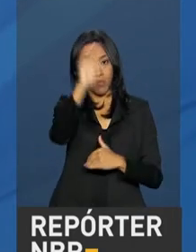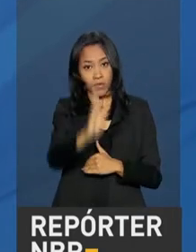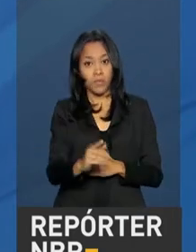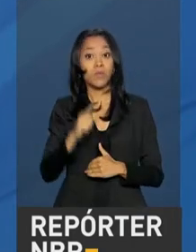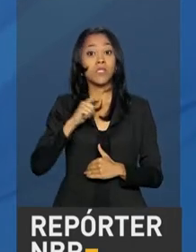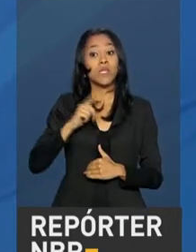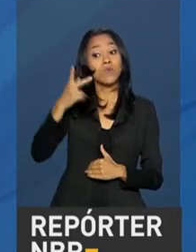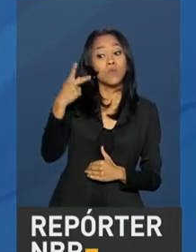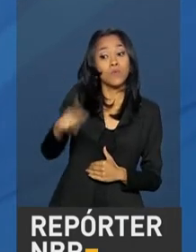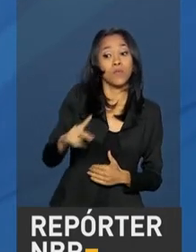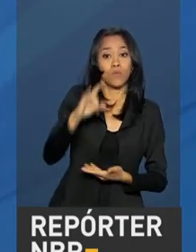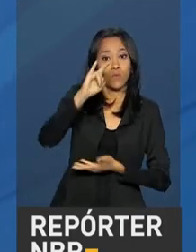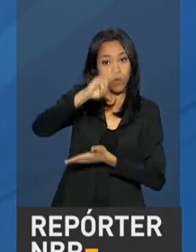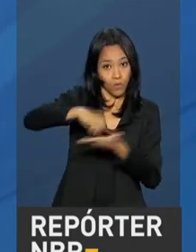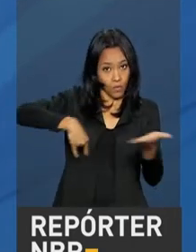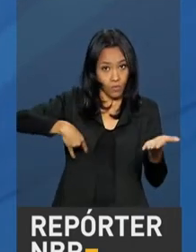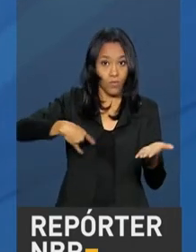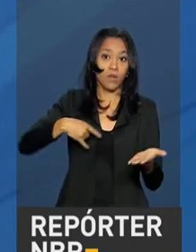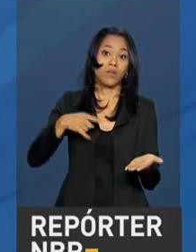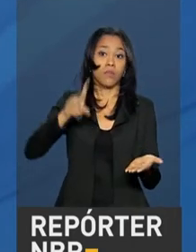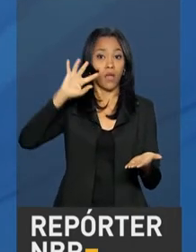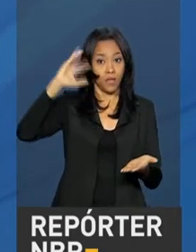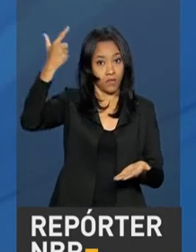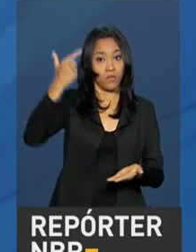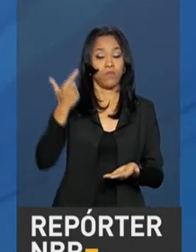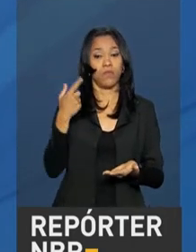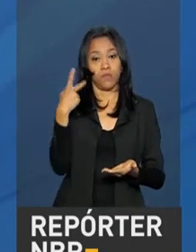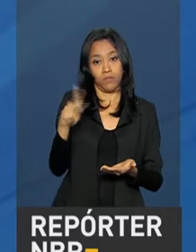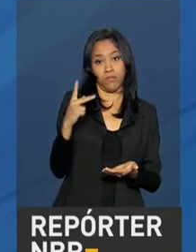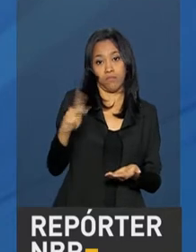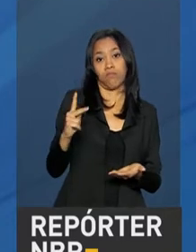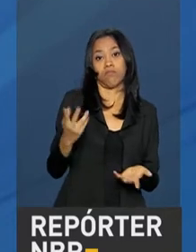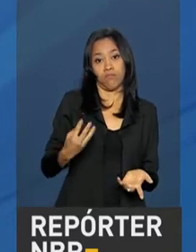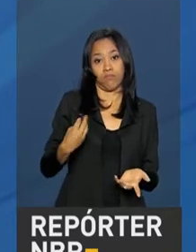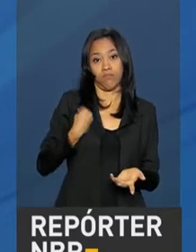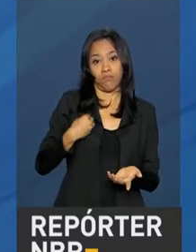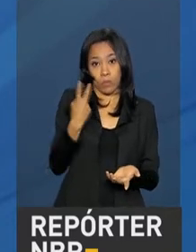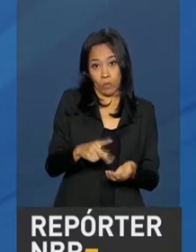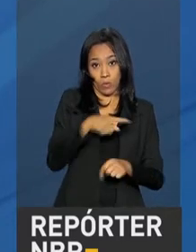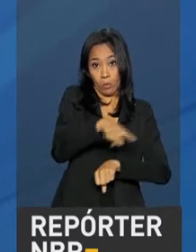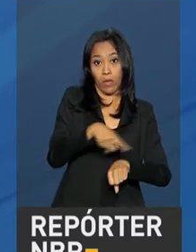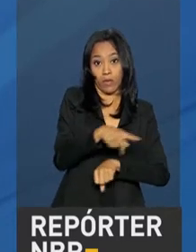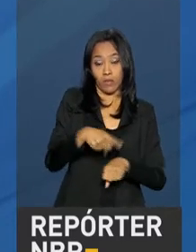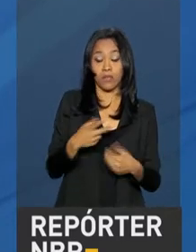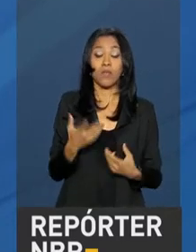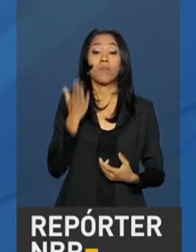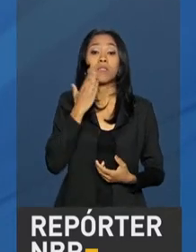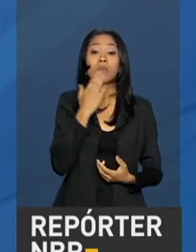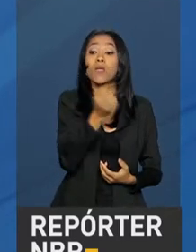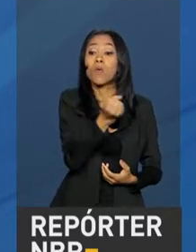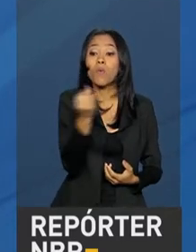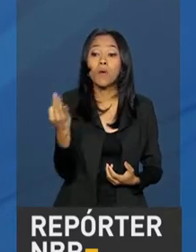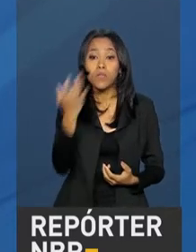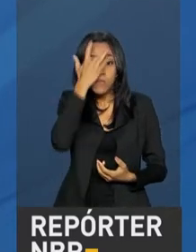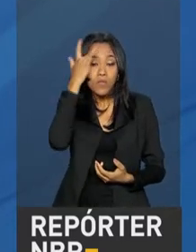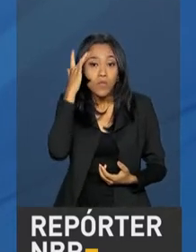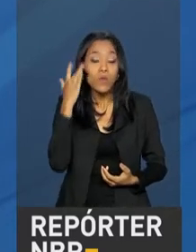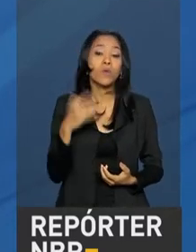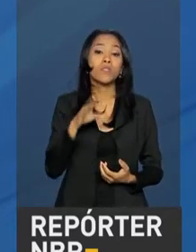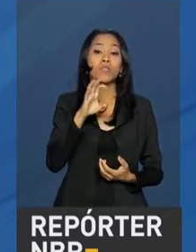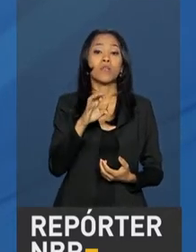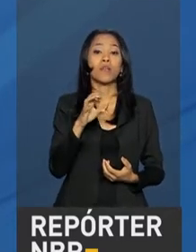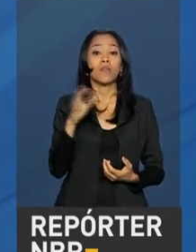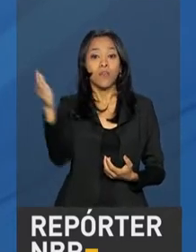para certificar sua situação do país como dimensionada quando os estrangeiros estão é